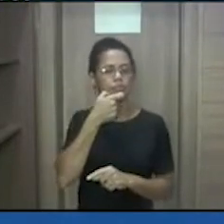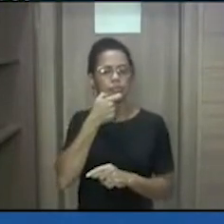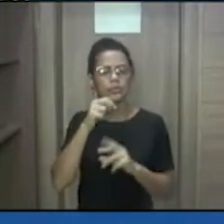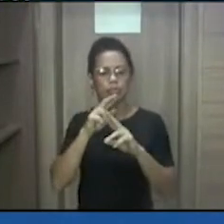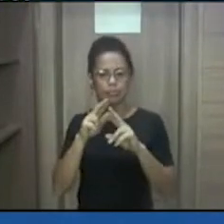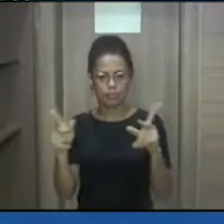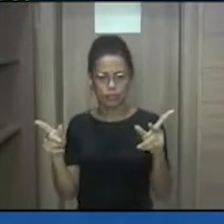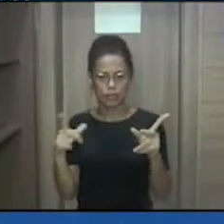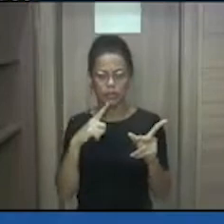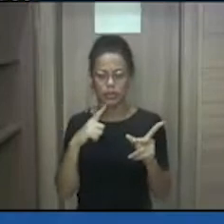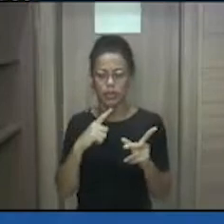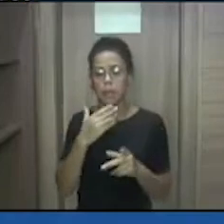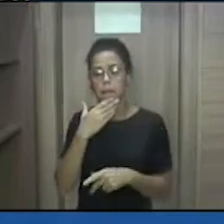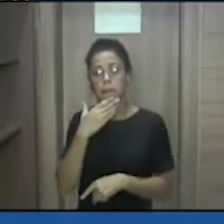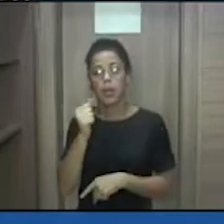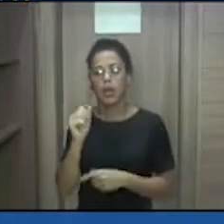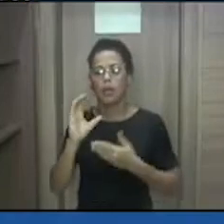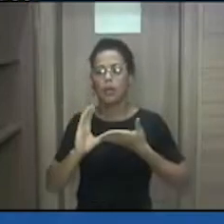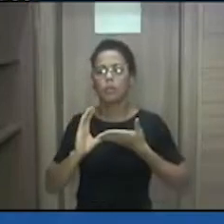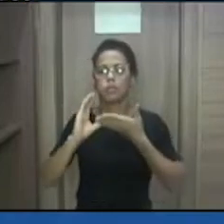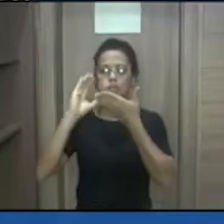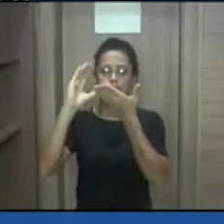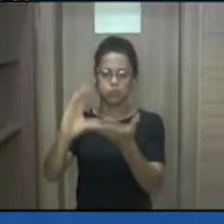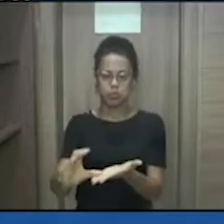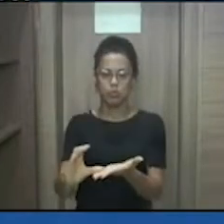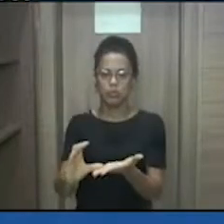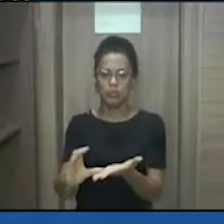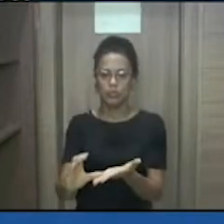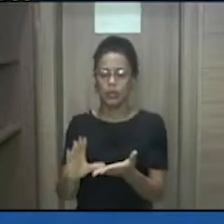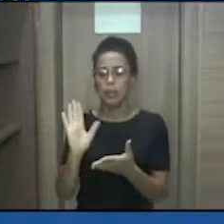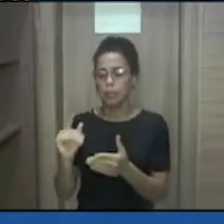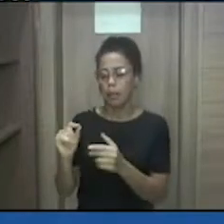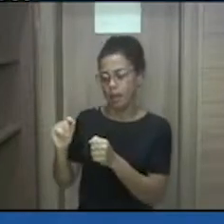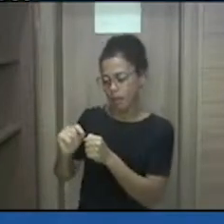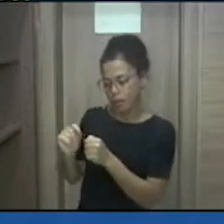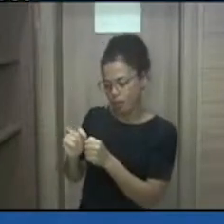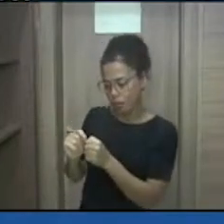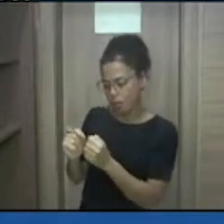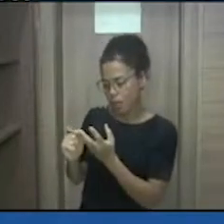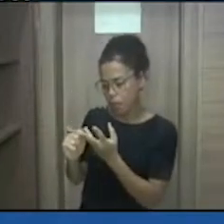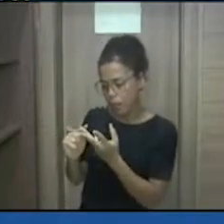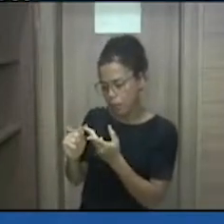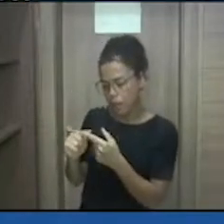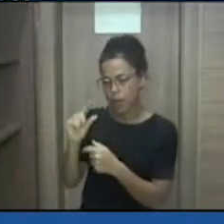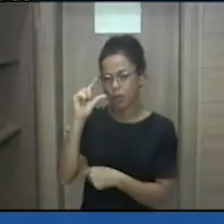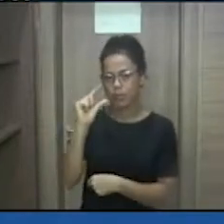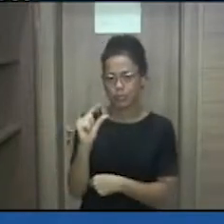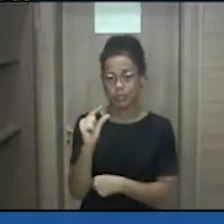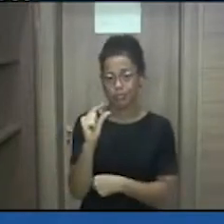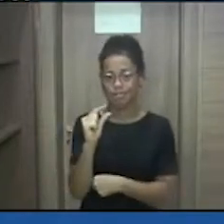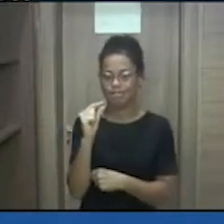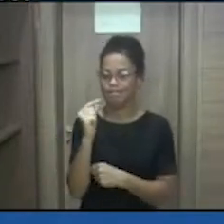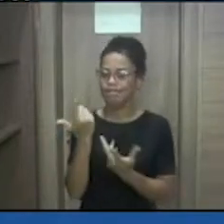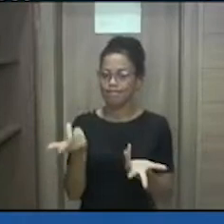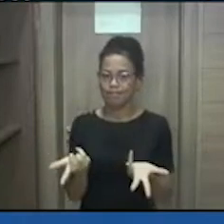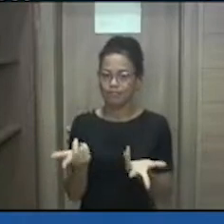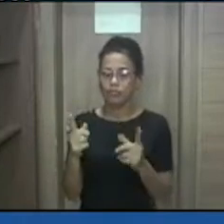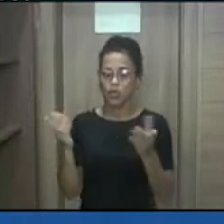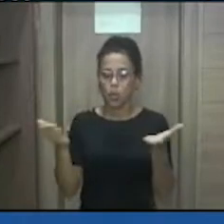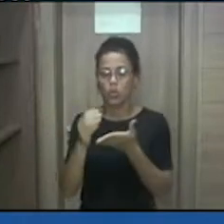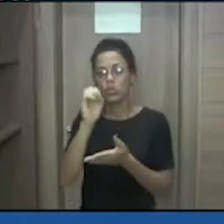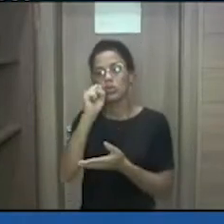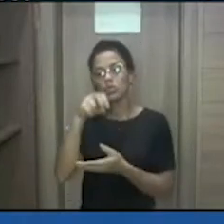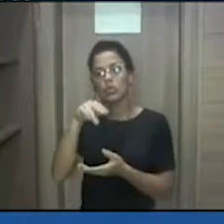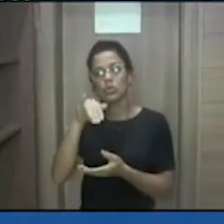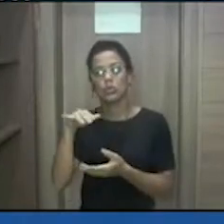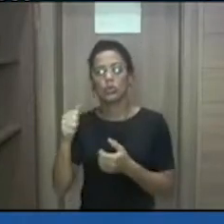melhor cofinanciada, mas é a menor produzida até a presente data. Naquele gráfico que Sônia mostrou, a gente vê que